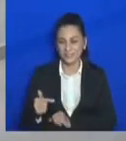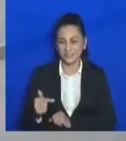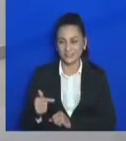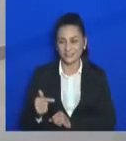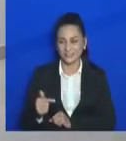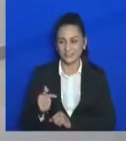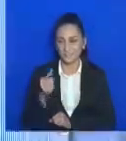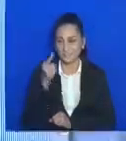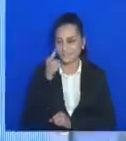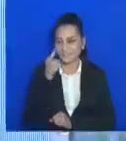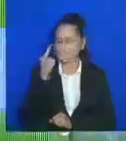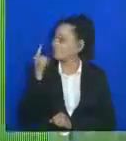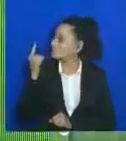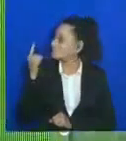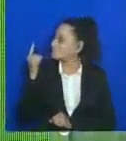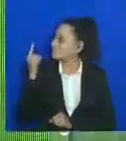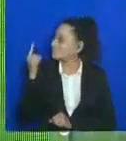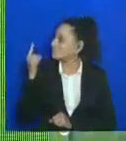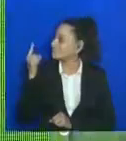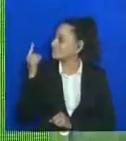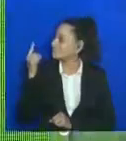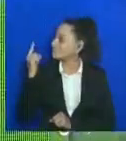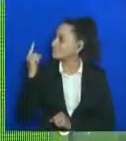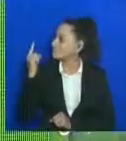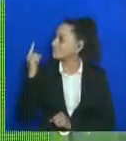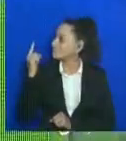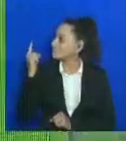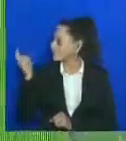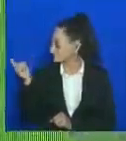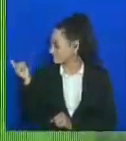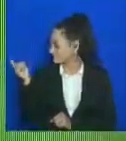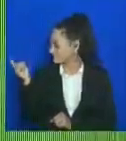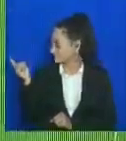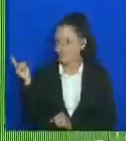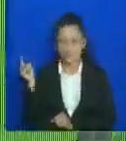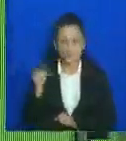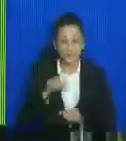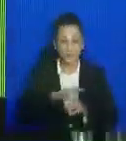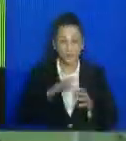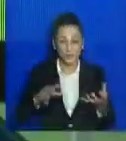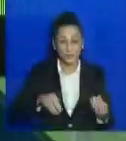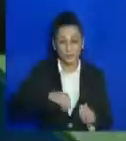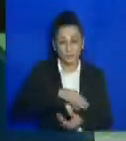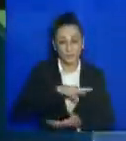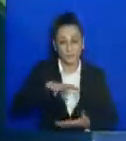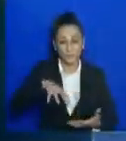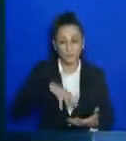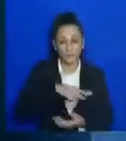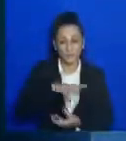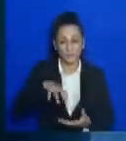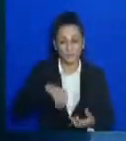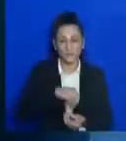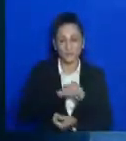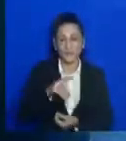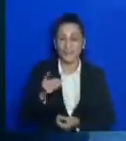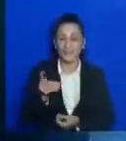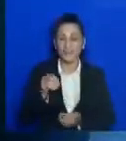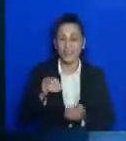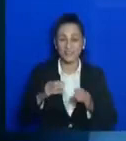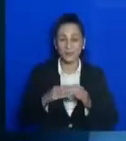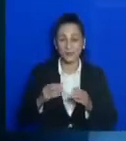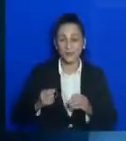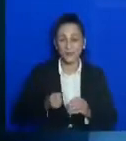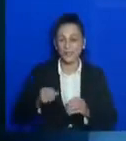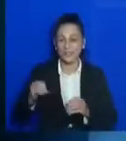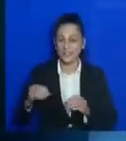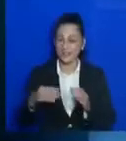7. Bola posicionada, valendo. Globo recarregado, embaralhando 10 bolas